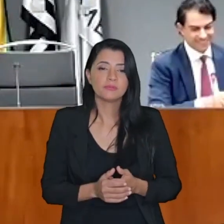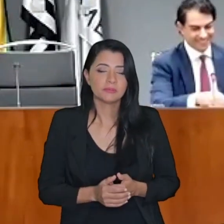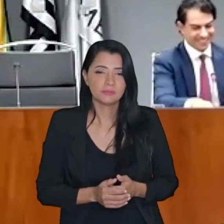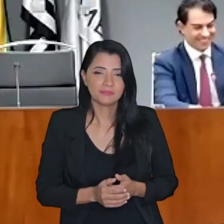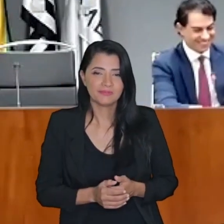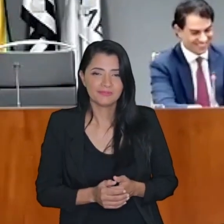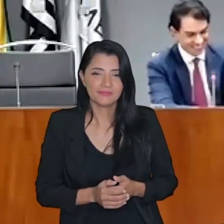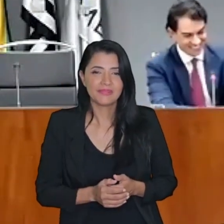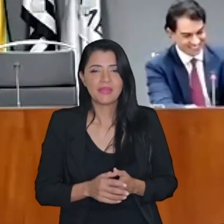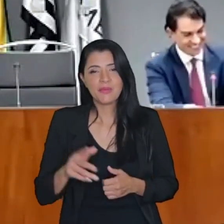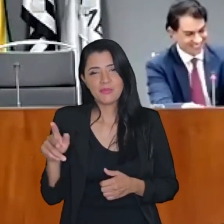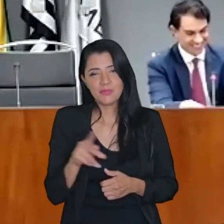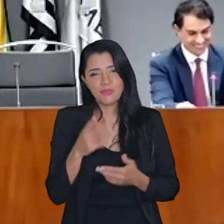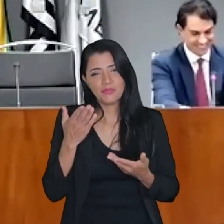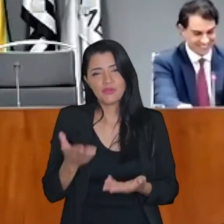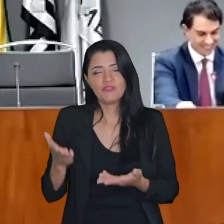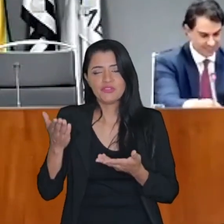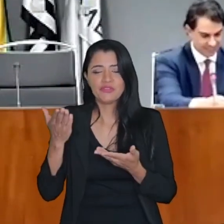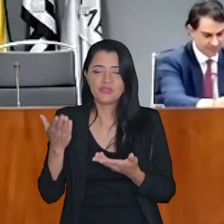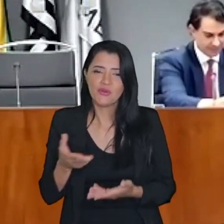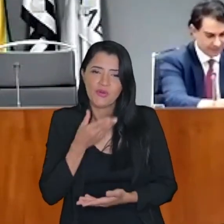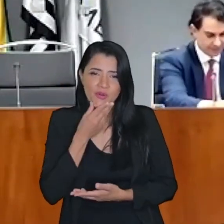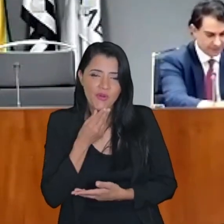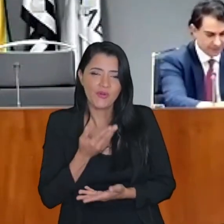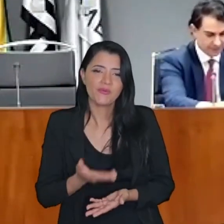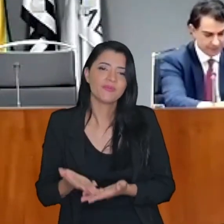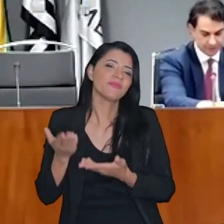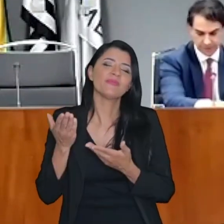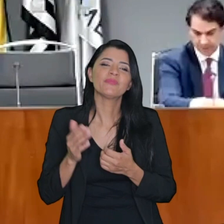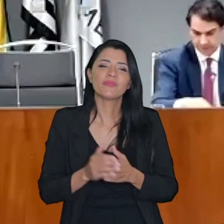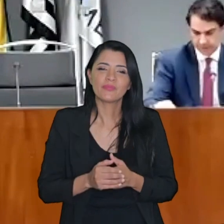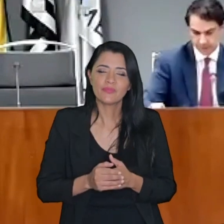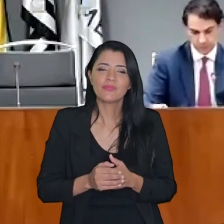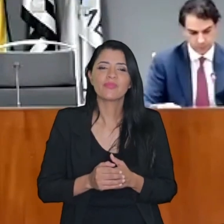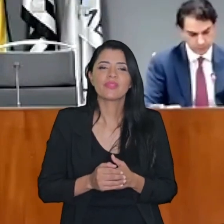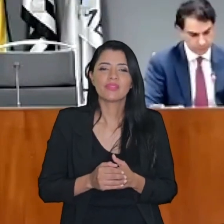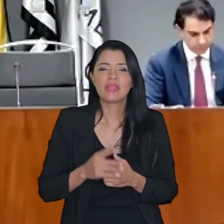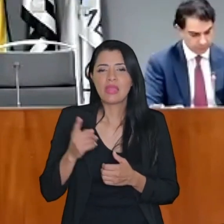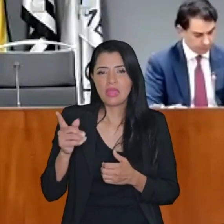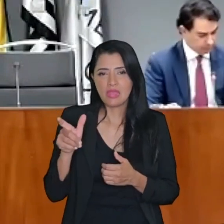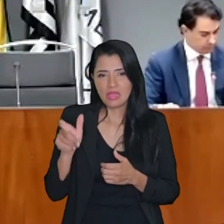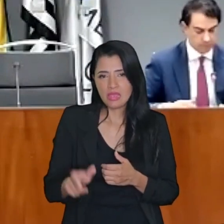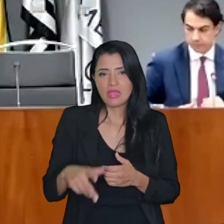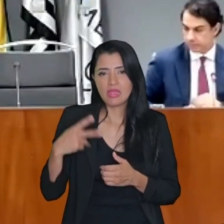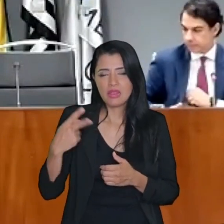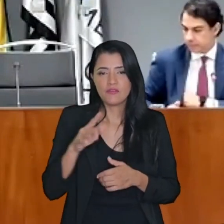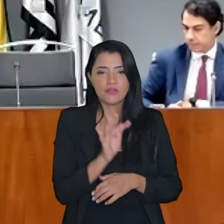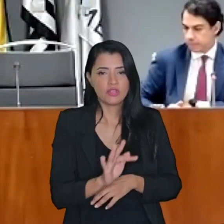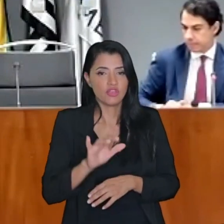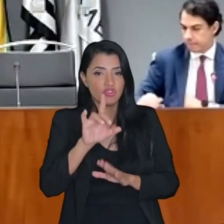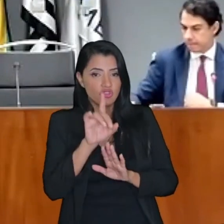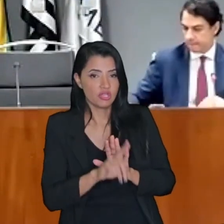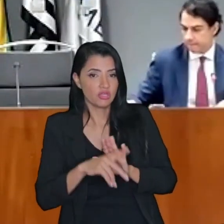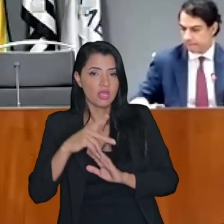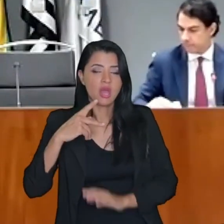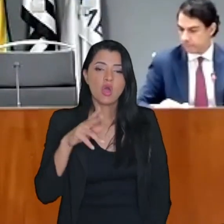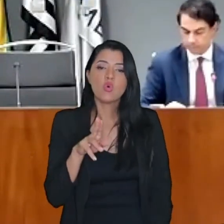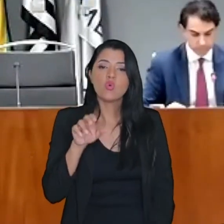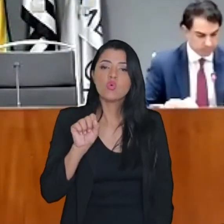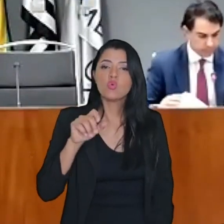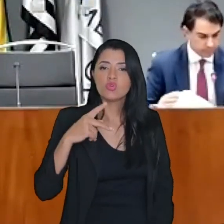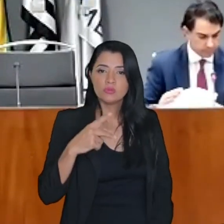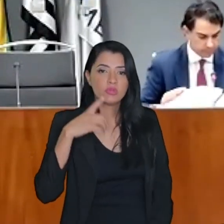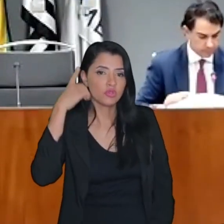também, o professor Pier Paolo Bottini, é professor livre-docente da Faculdade de Direito da USP,